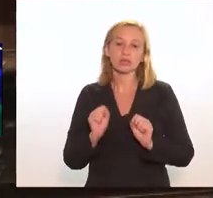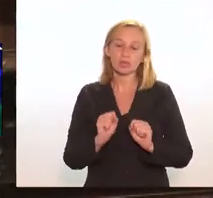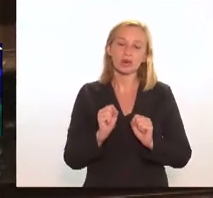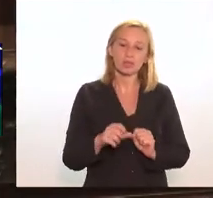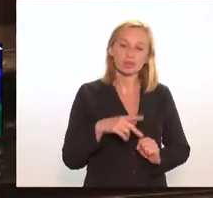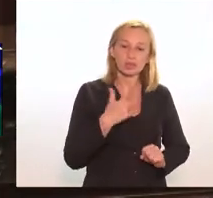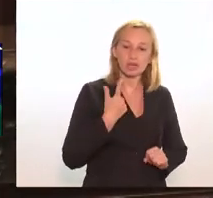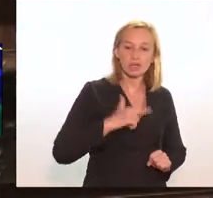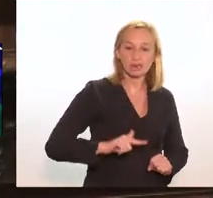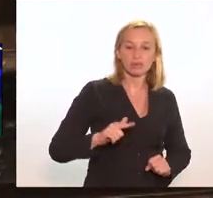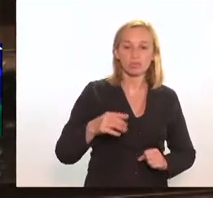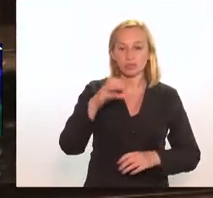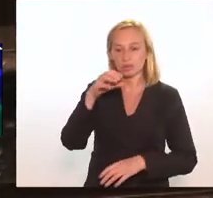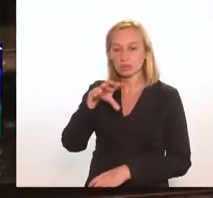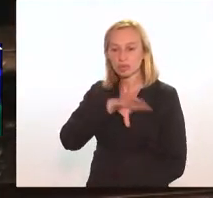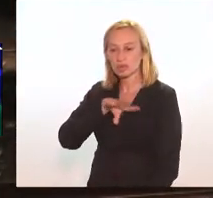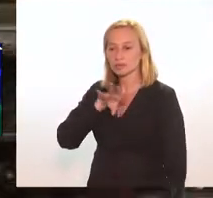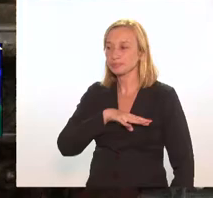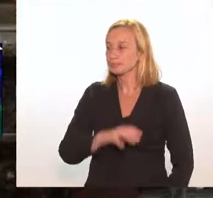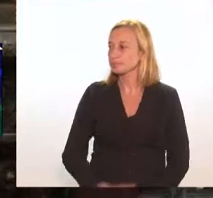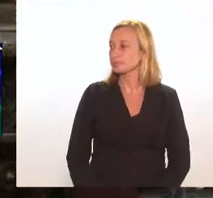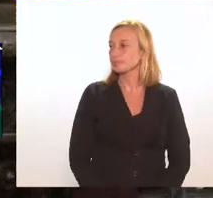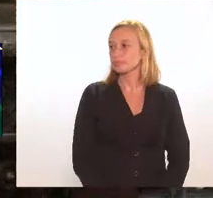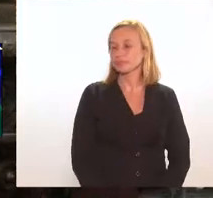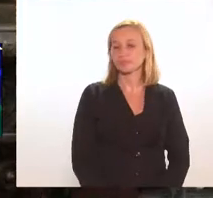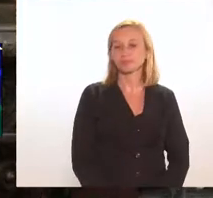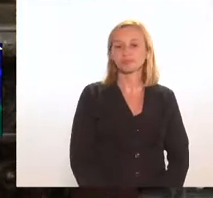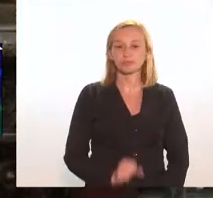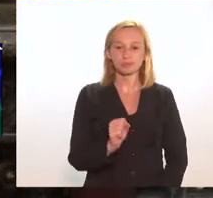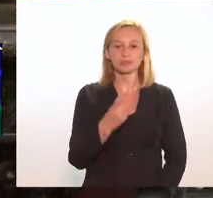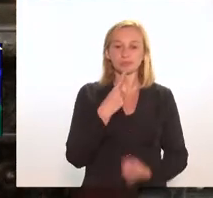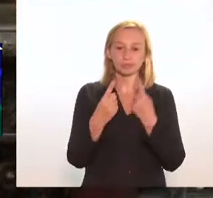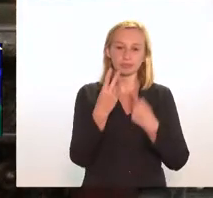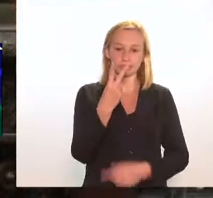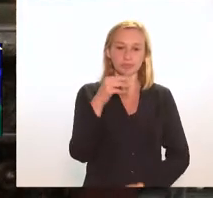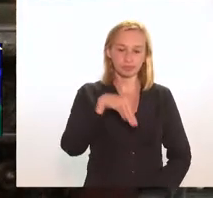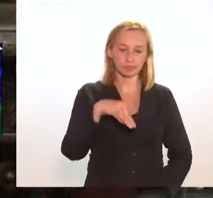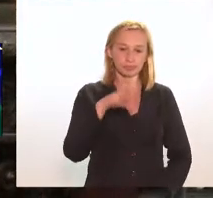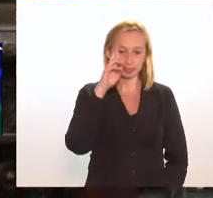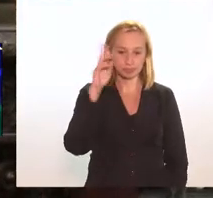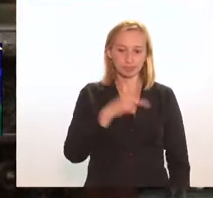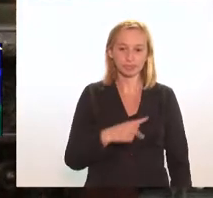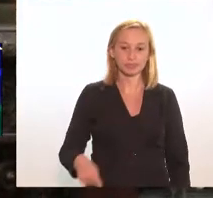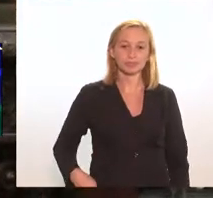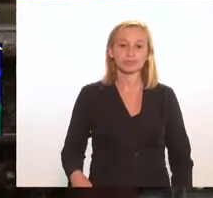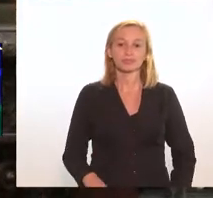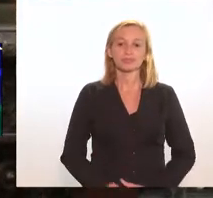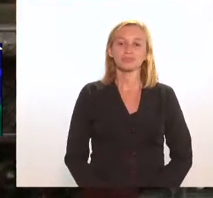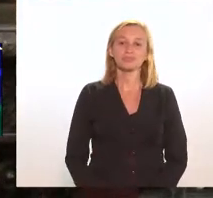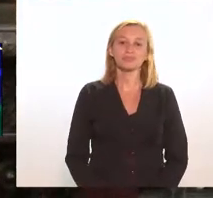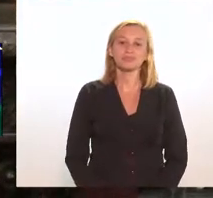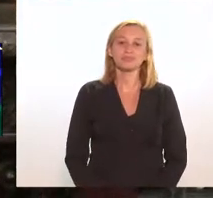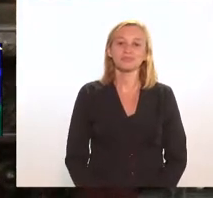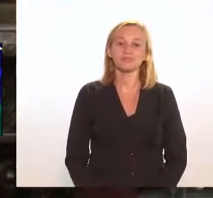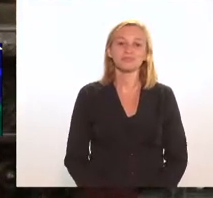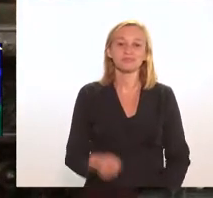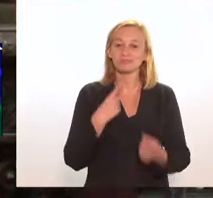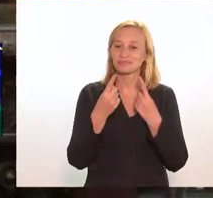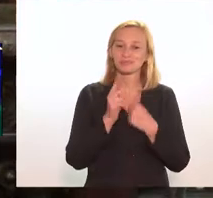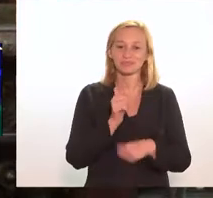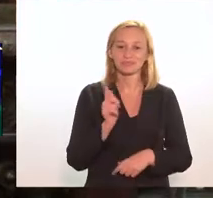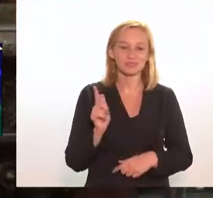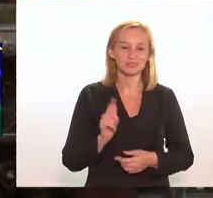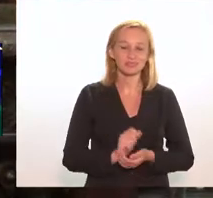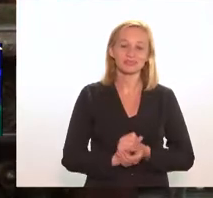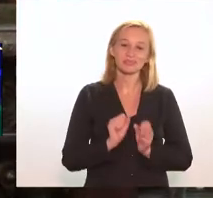mesma língua portuguesa. Posso discutir 2 minutinhos, presidente? Não, discutir não. Pode não? Vossa